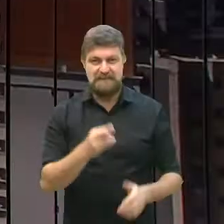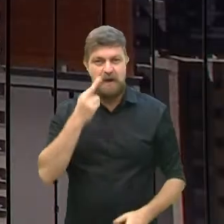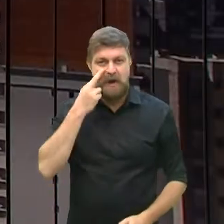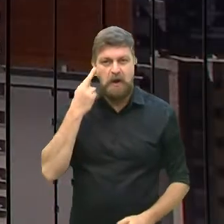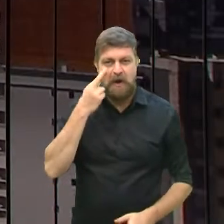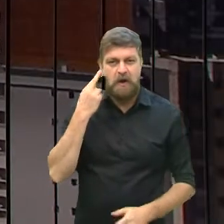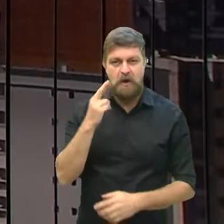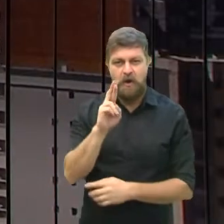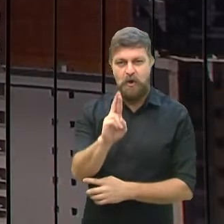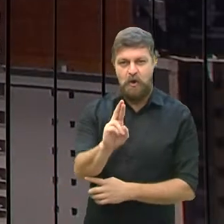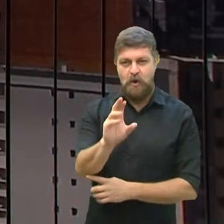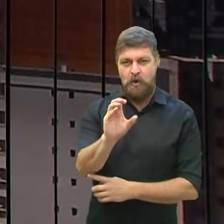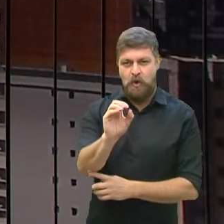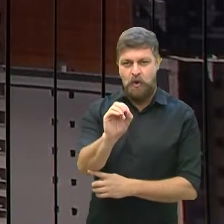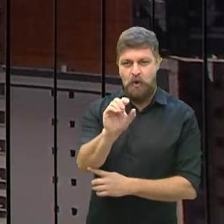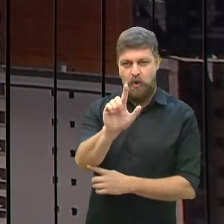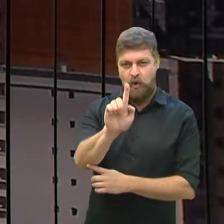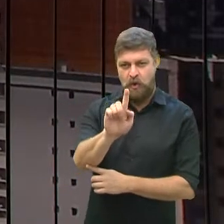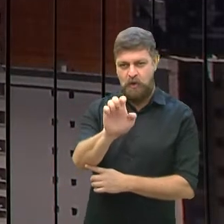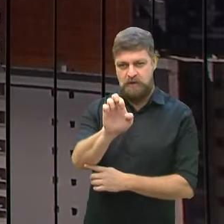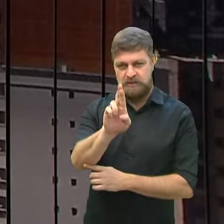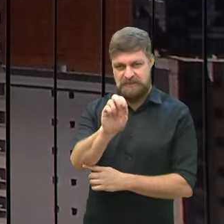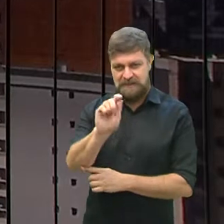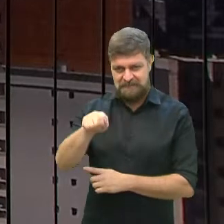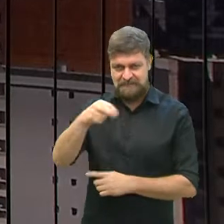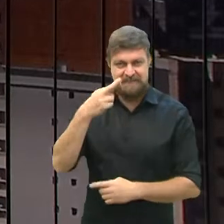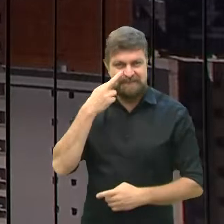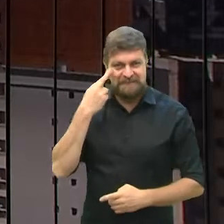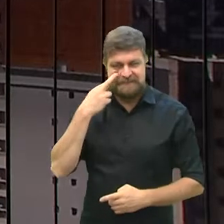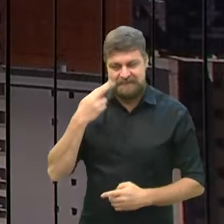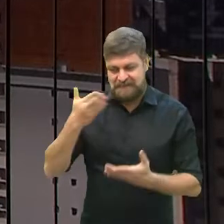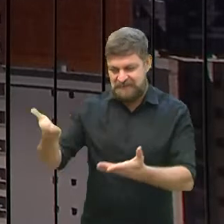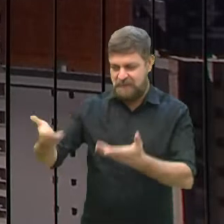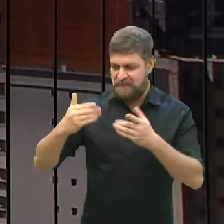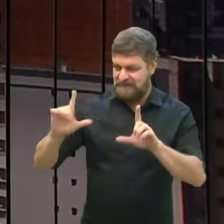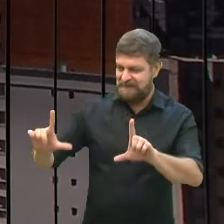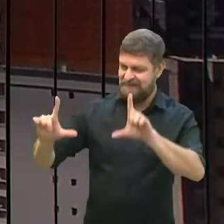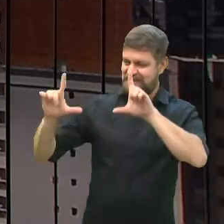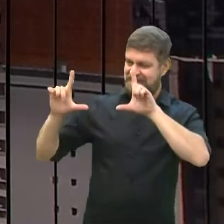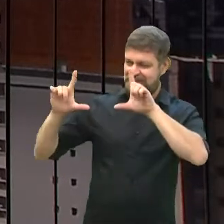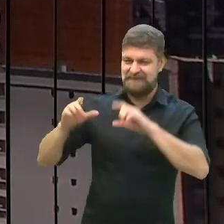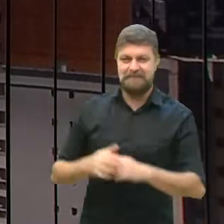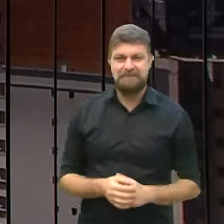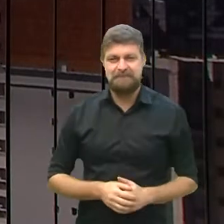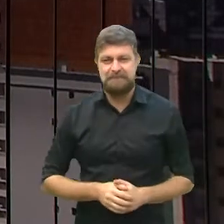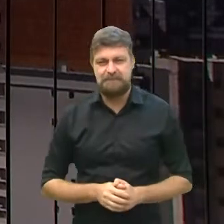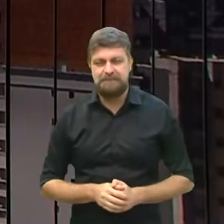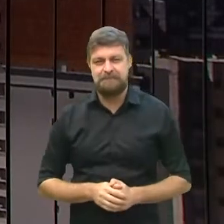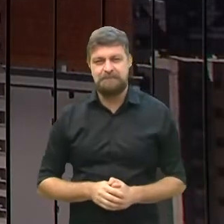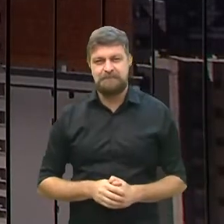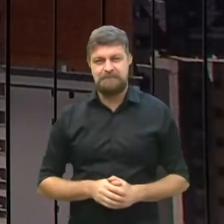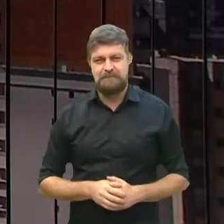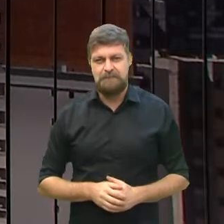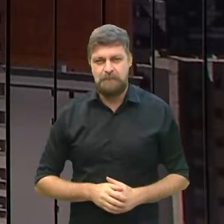Menezes. Rogério, seja bem-vindo. Muito obrigada pela sua participação aqui com a gente.